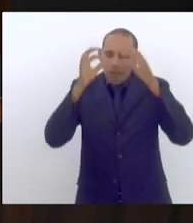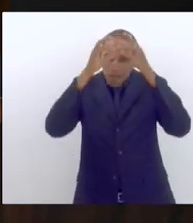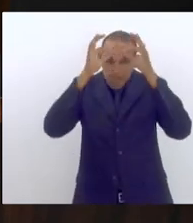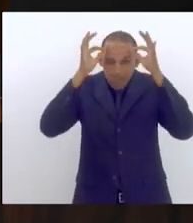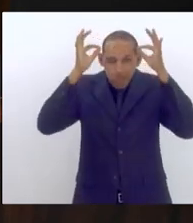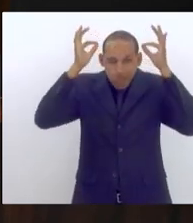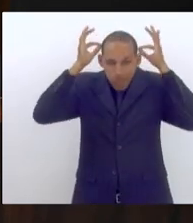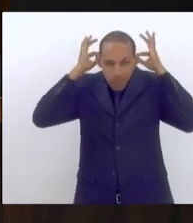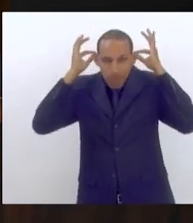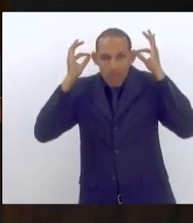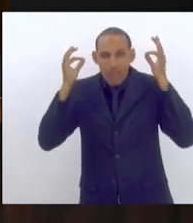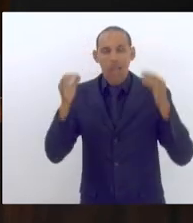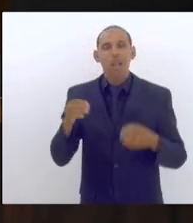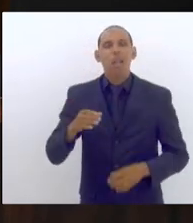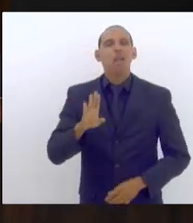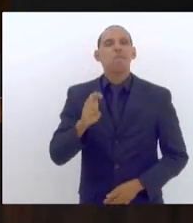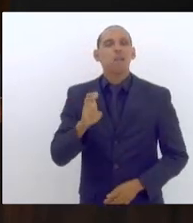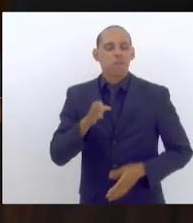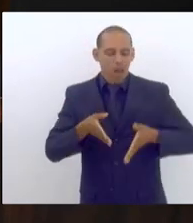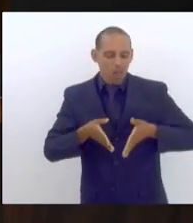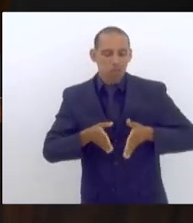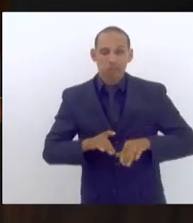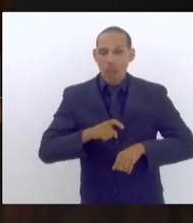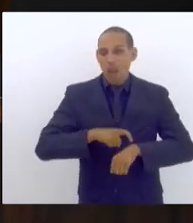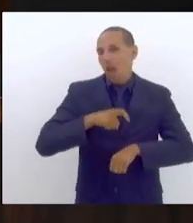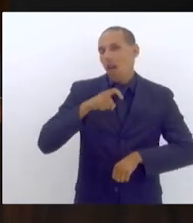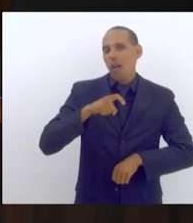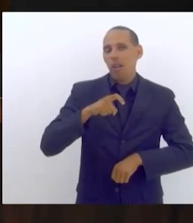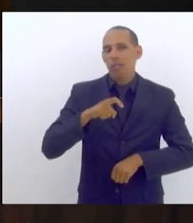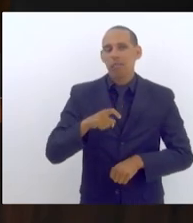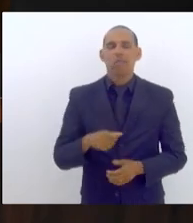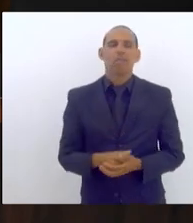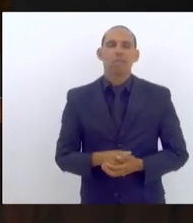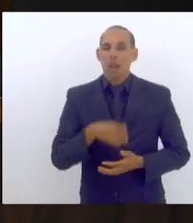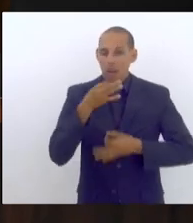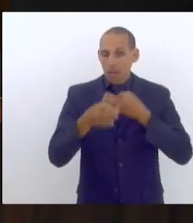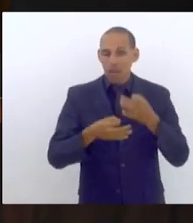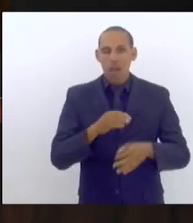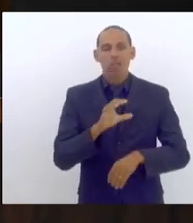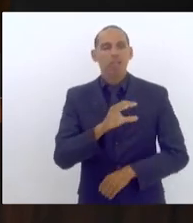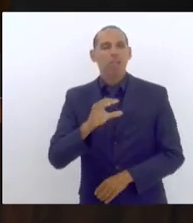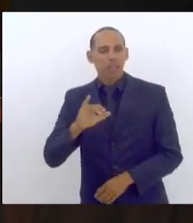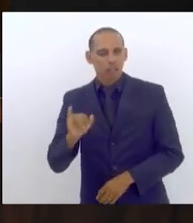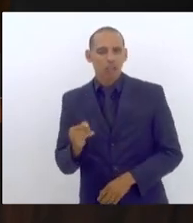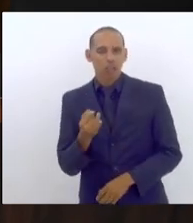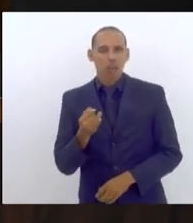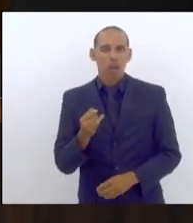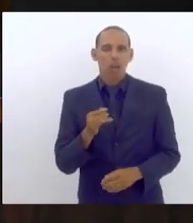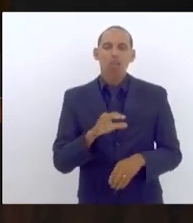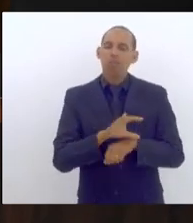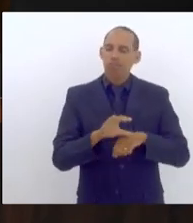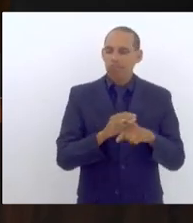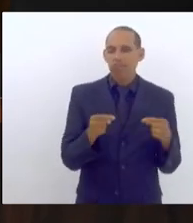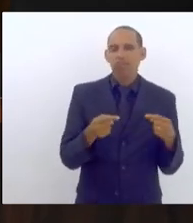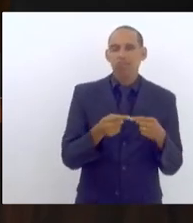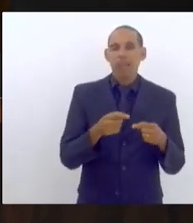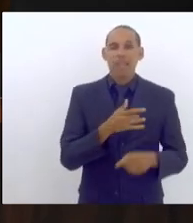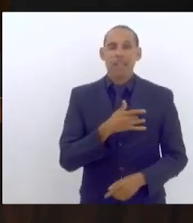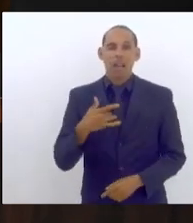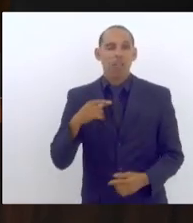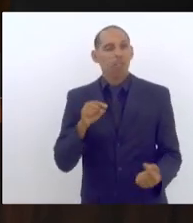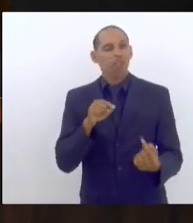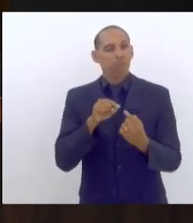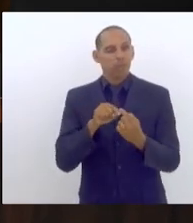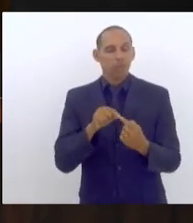intracranianas nos recém-nascidos e da outras providências. Parecer das comissões de Constituição e Justiça pela constitucionalidade e saúde